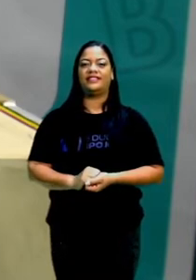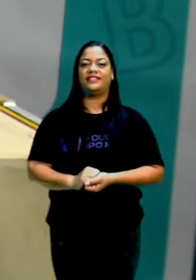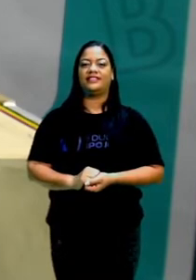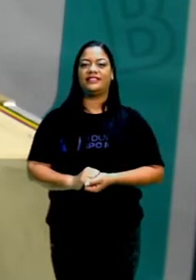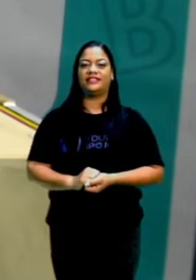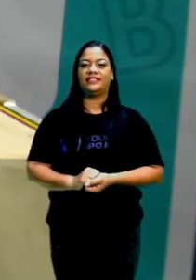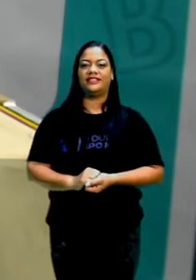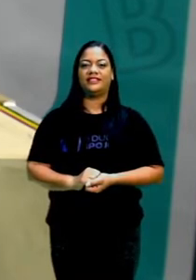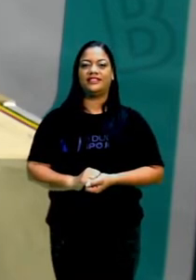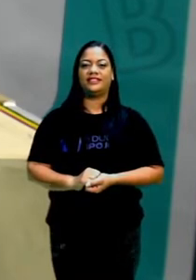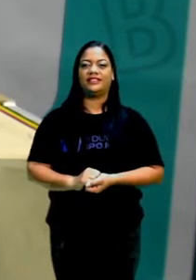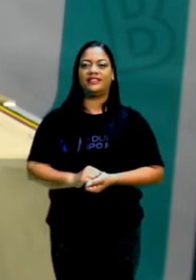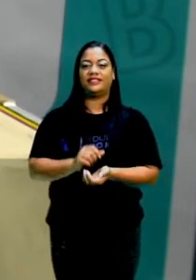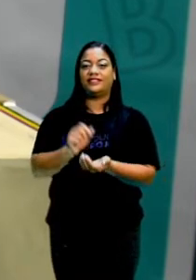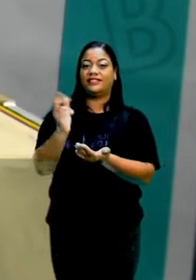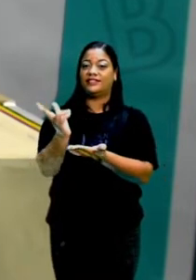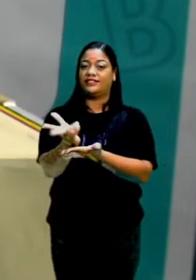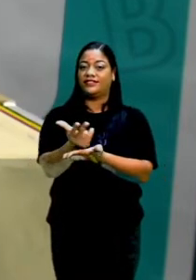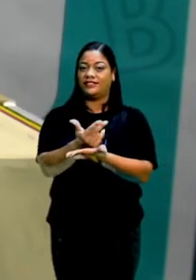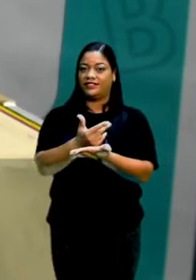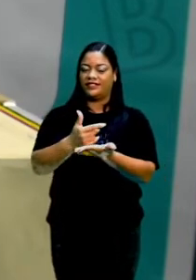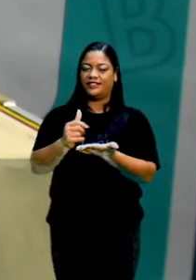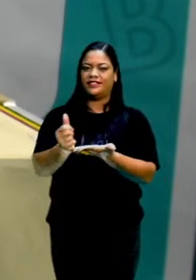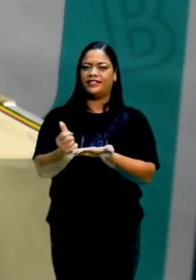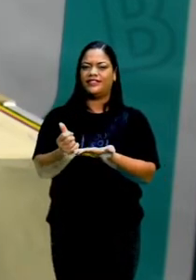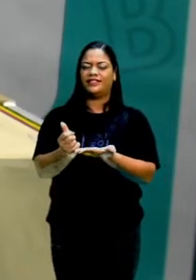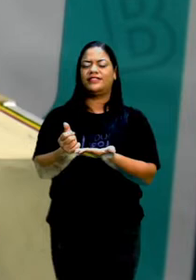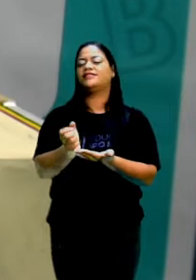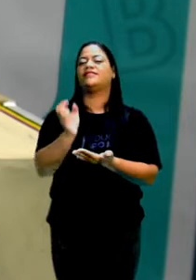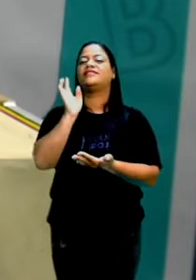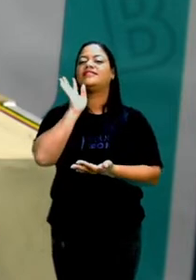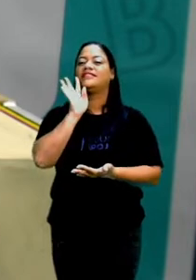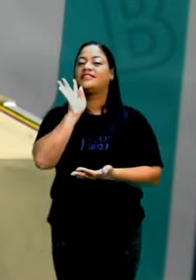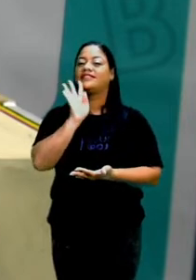bem fofinha.